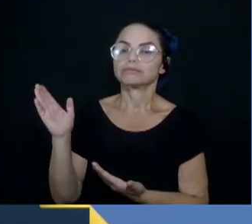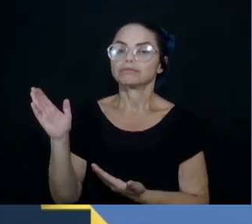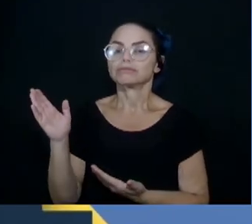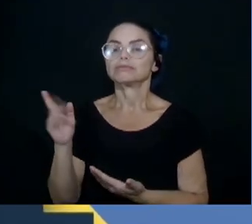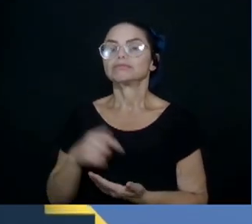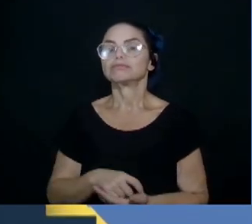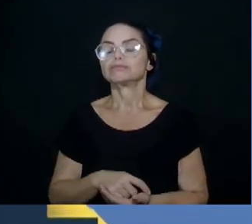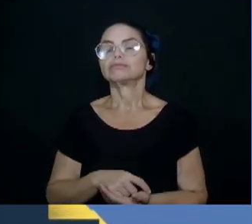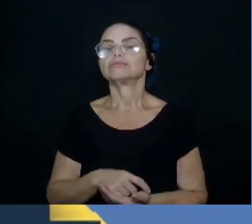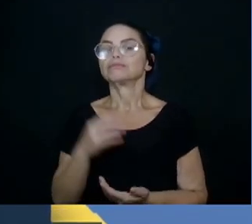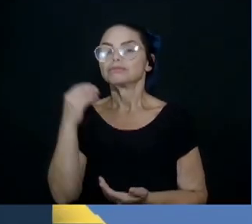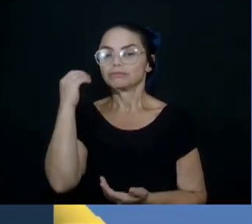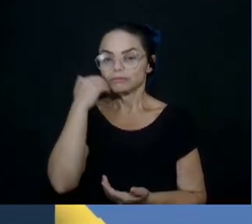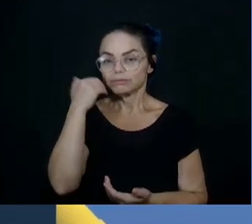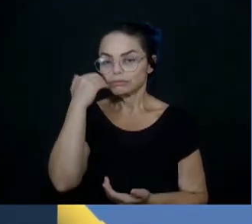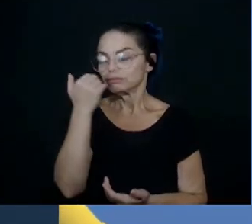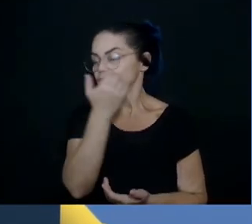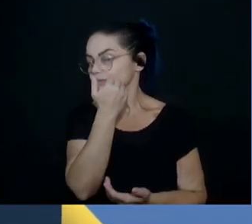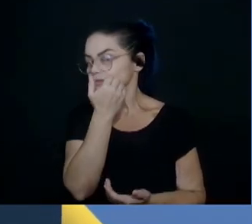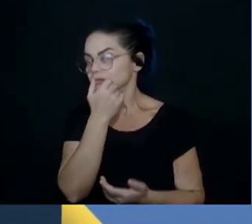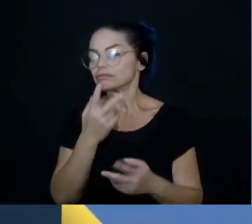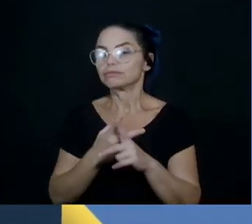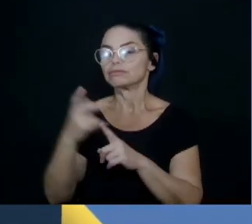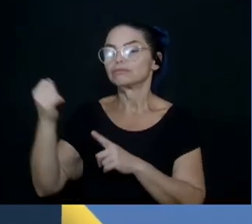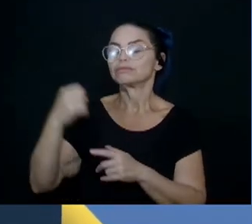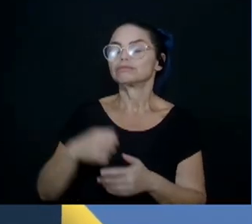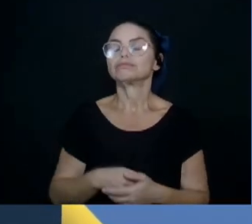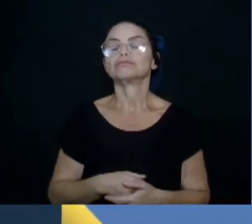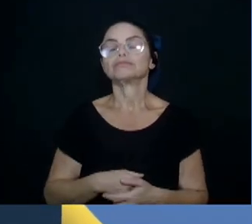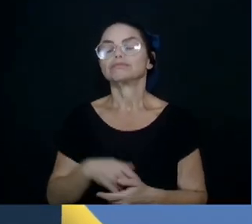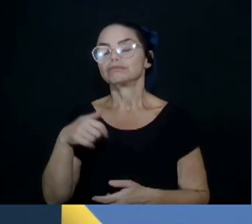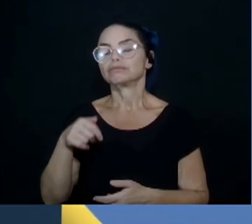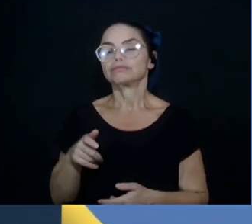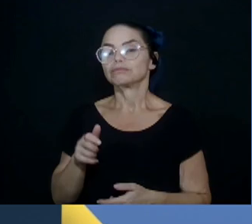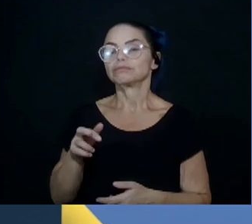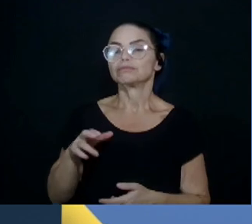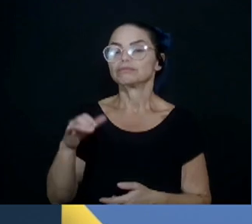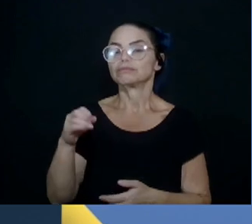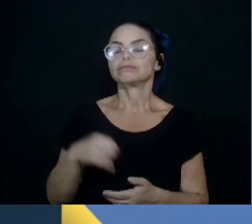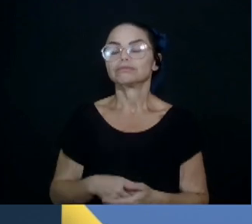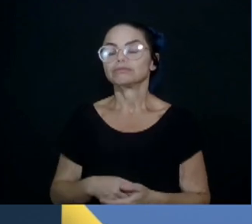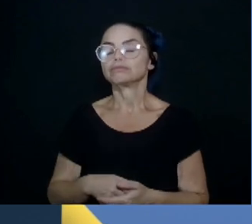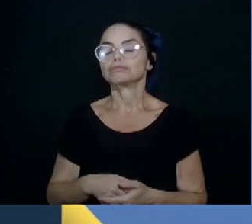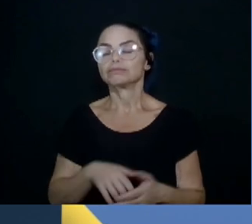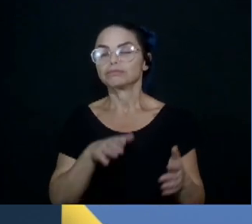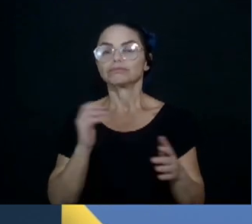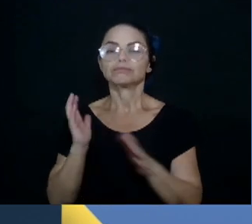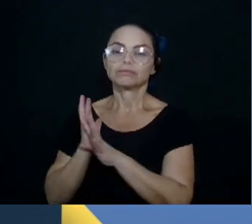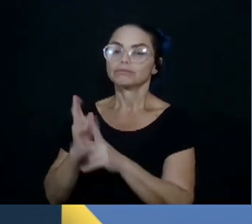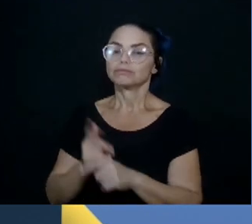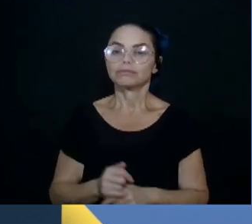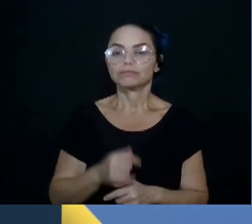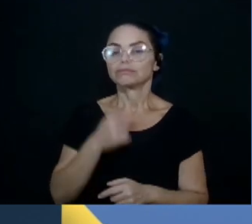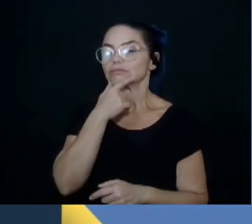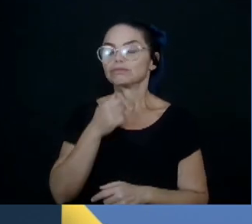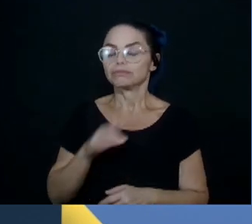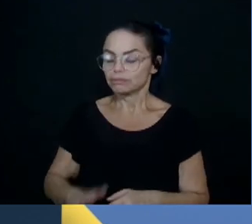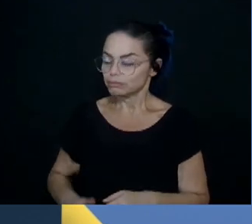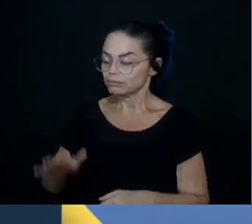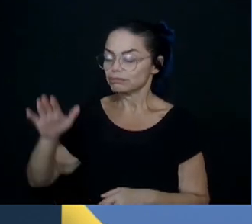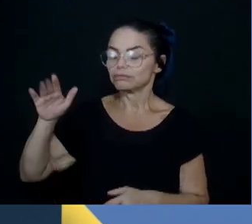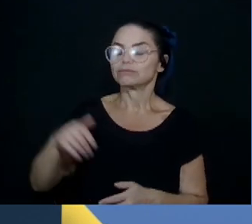barbeiro vencedor. Neste livro, Maurício Cerqueira traz a jornada de um homem que, desde a infância,